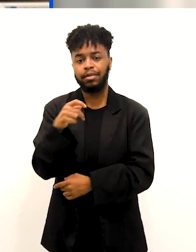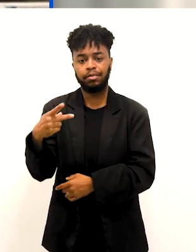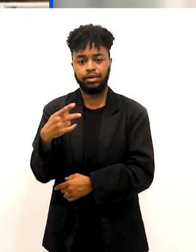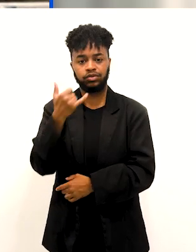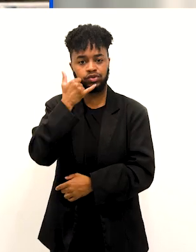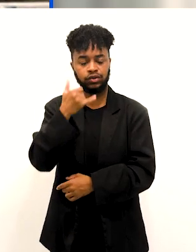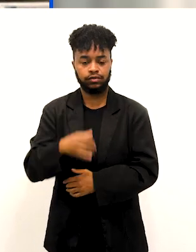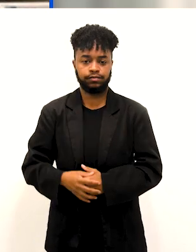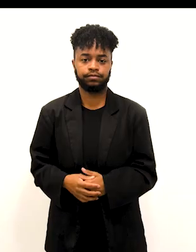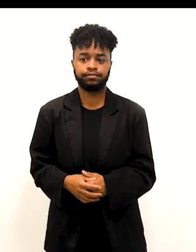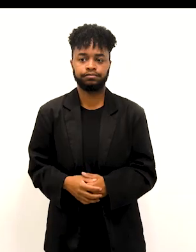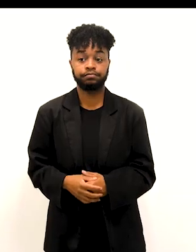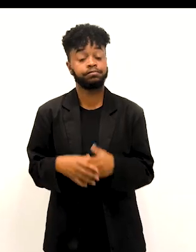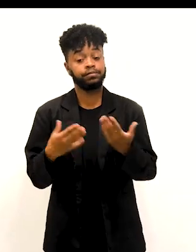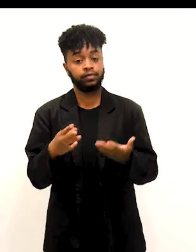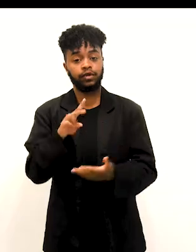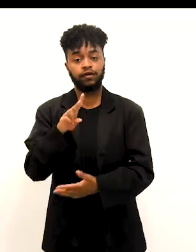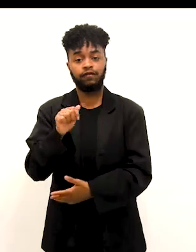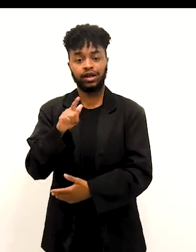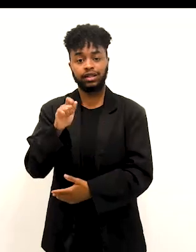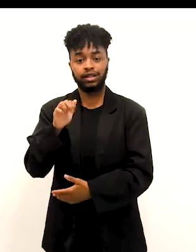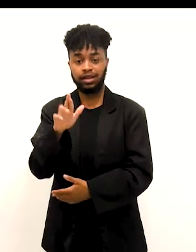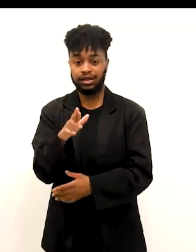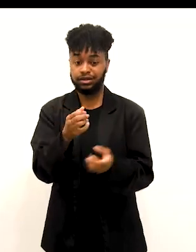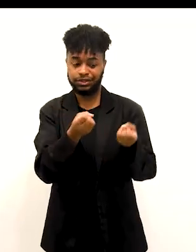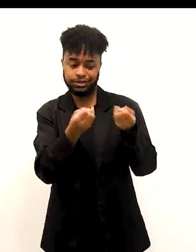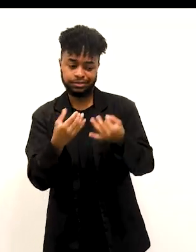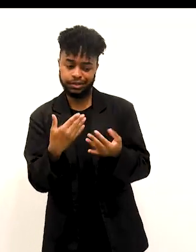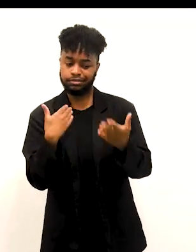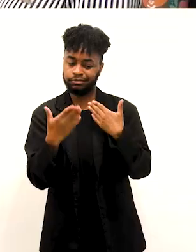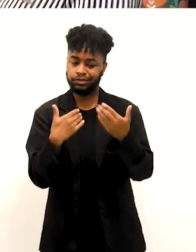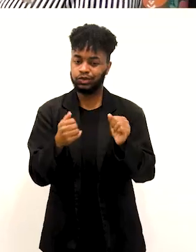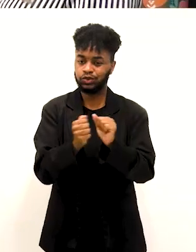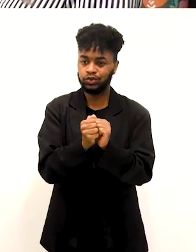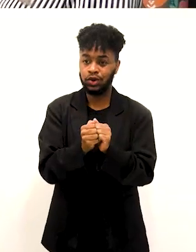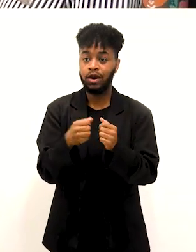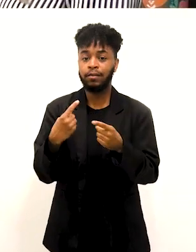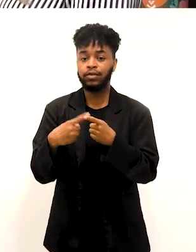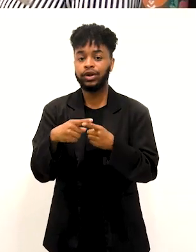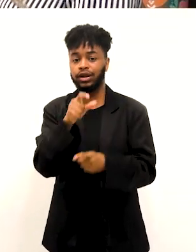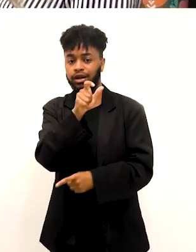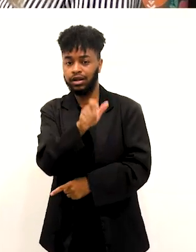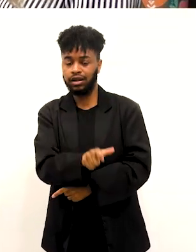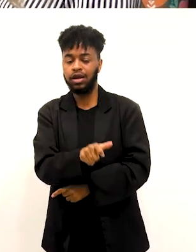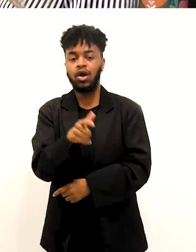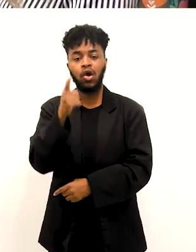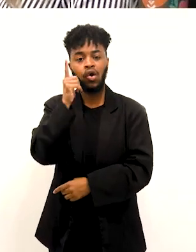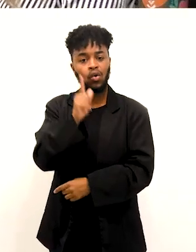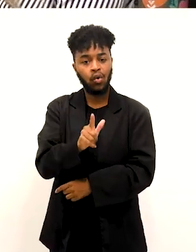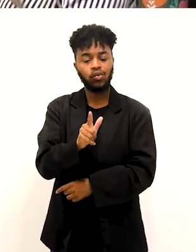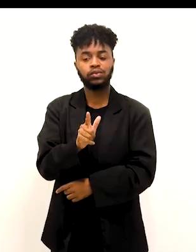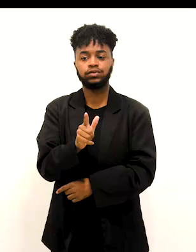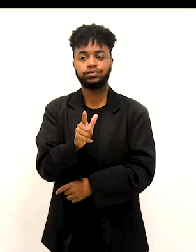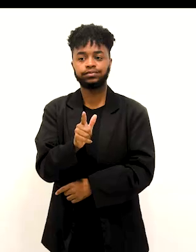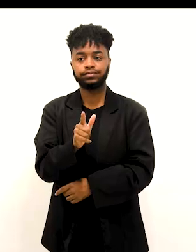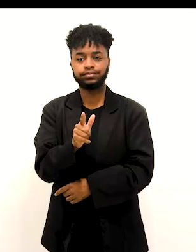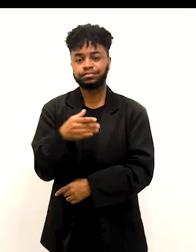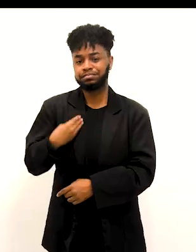palma da mão. É isso. Então, Wagner, chega mais para essa conversa aqui, porque o Wagner